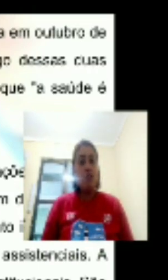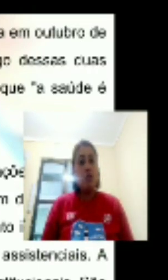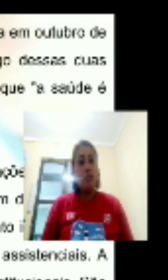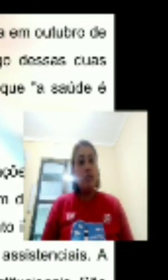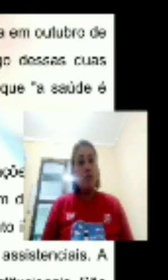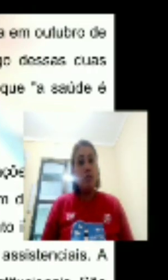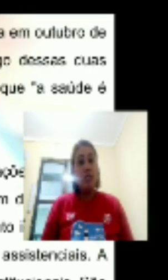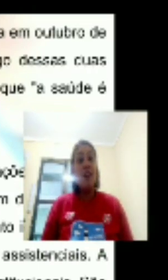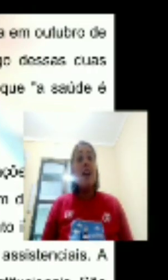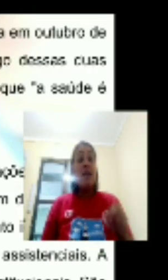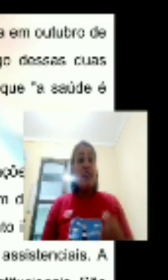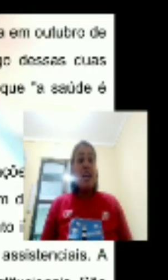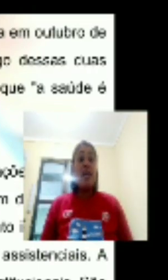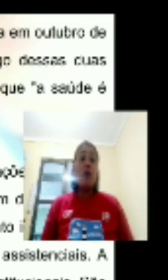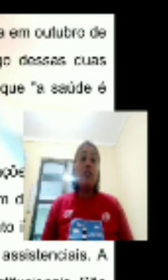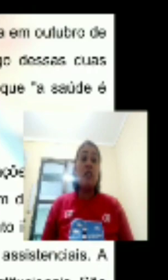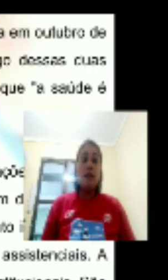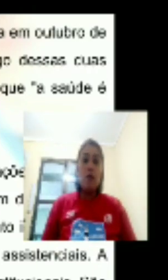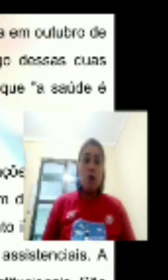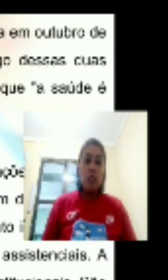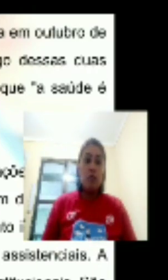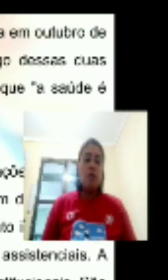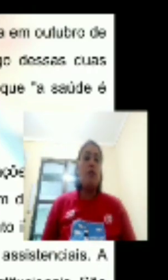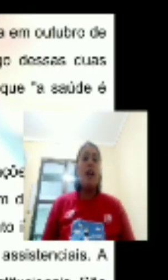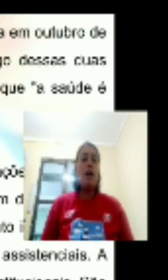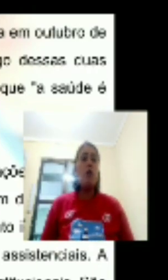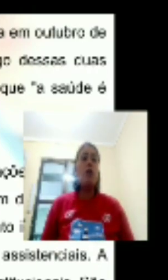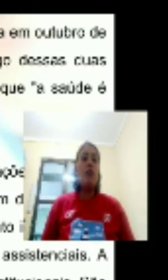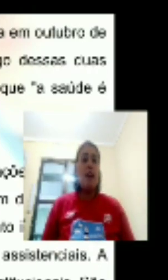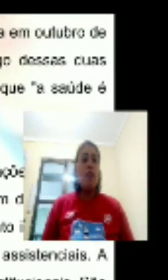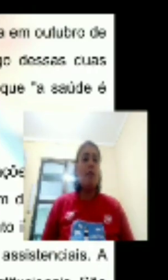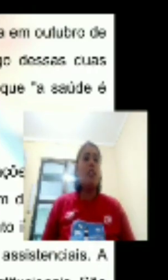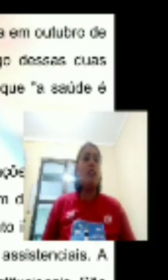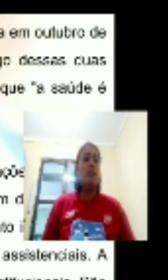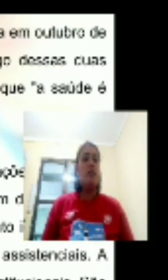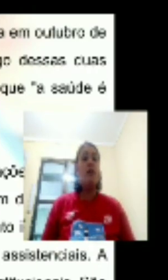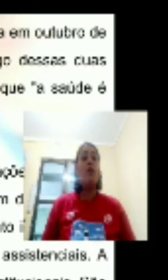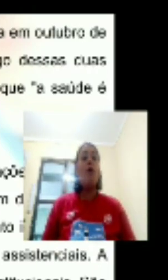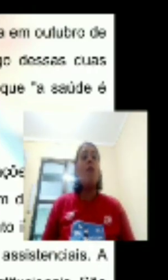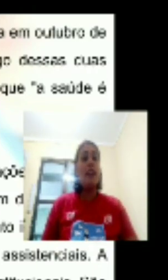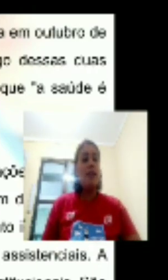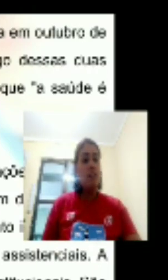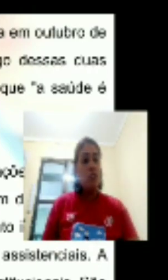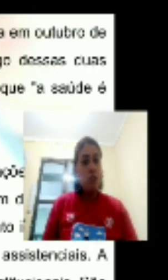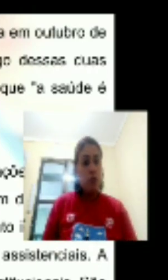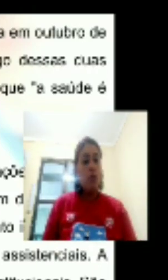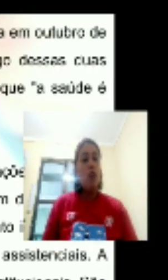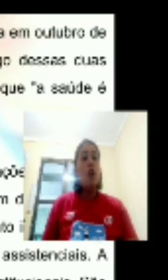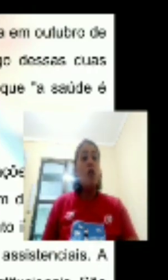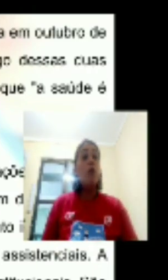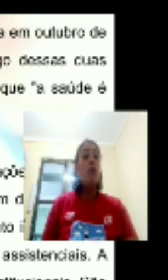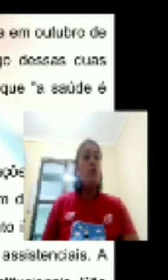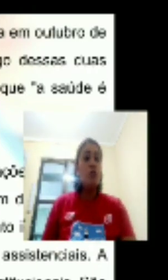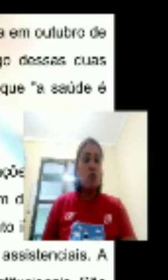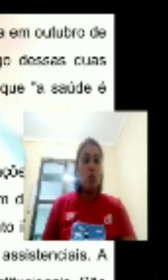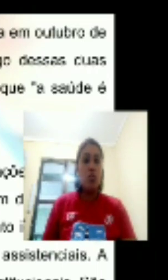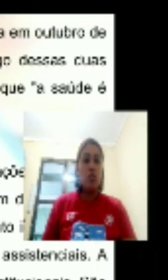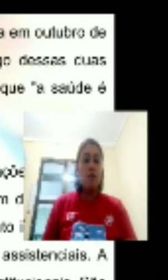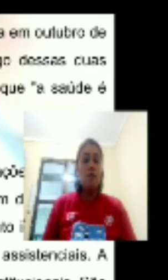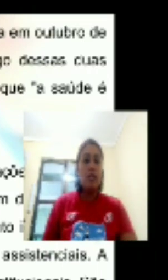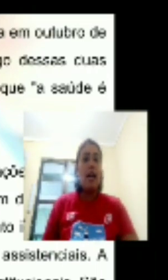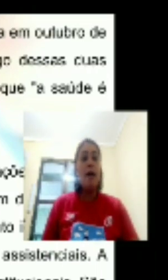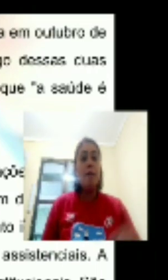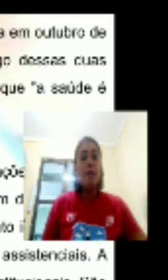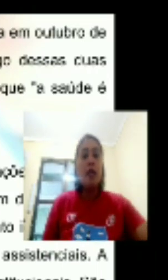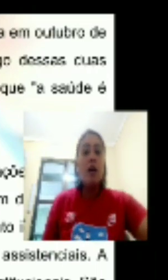Conferência Nacional de Saúde, e em 88 é quando realmente se concretizou o